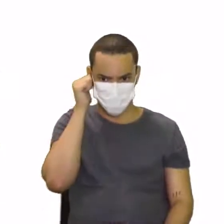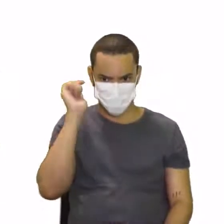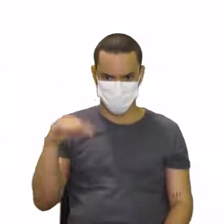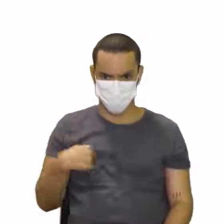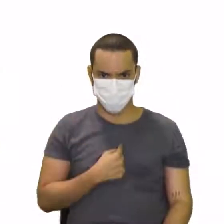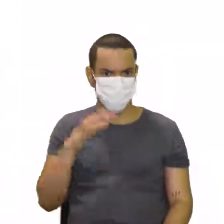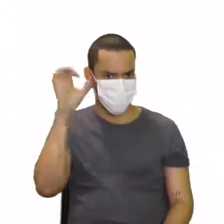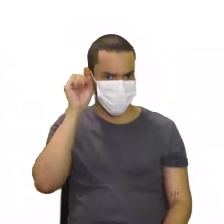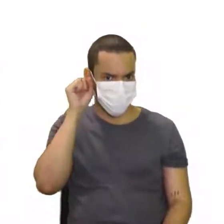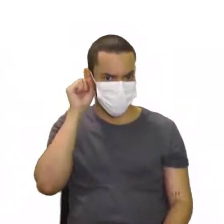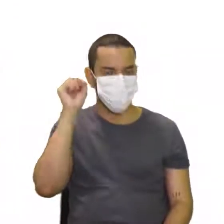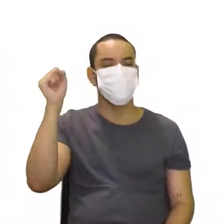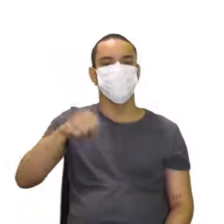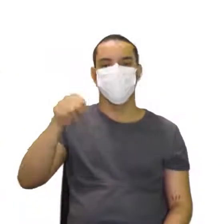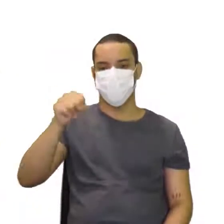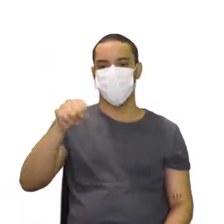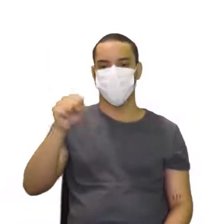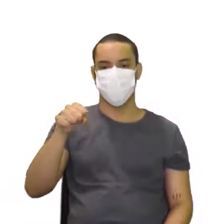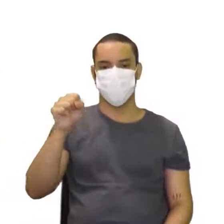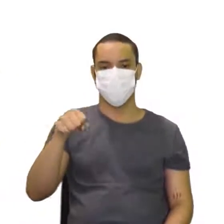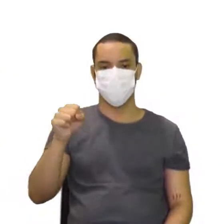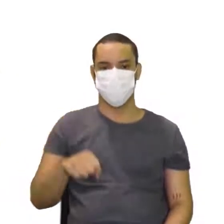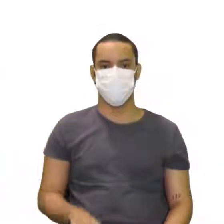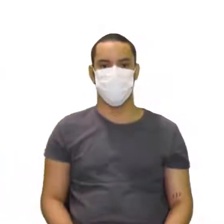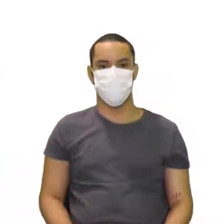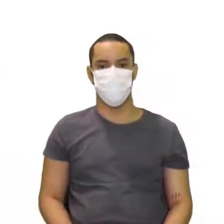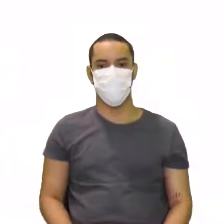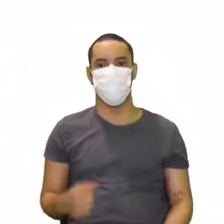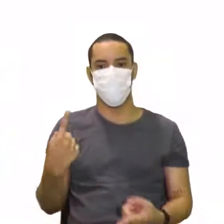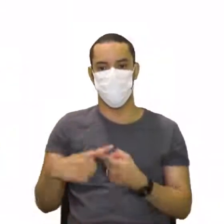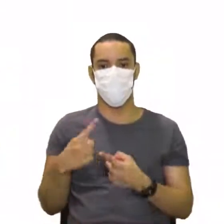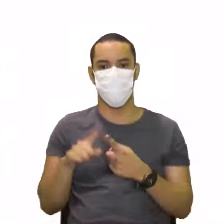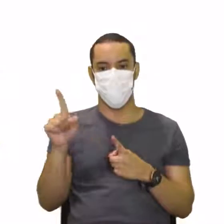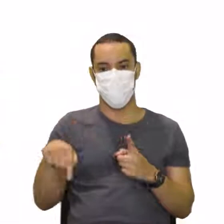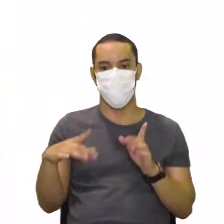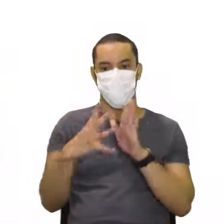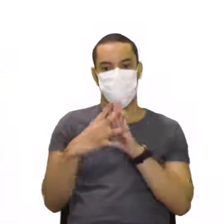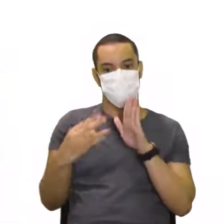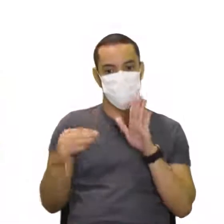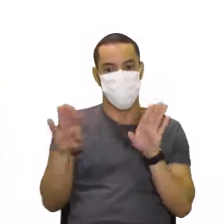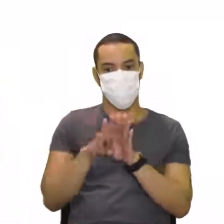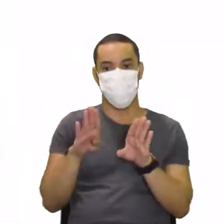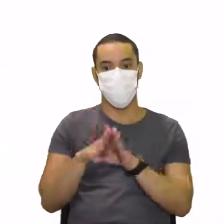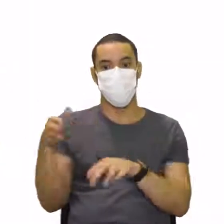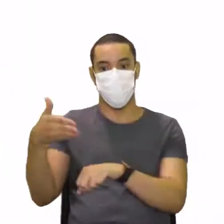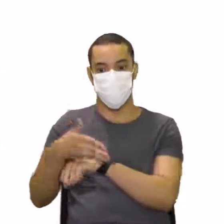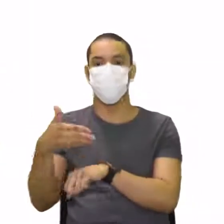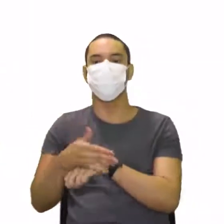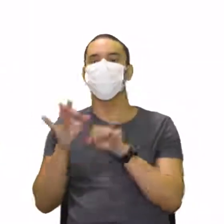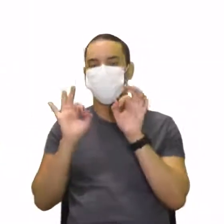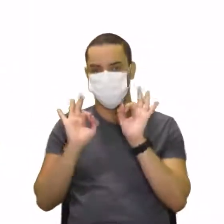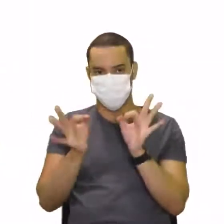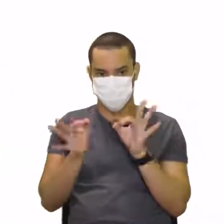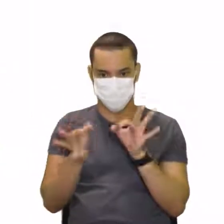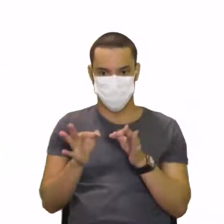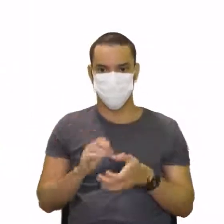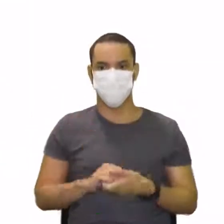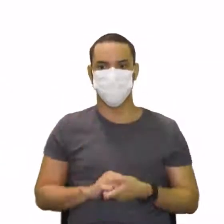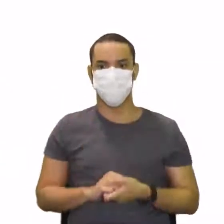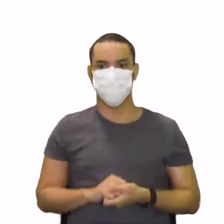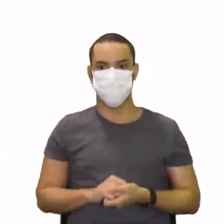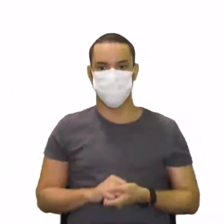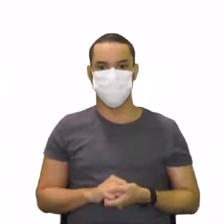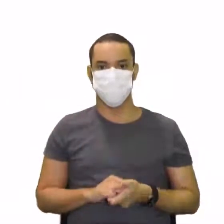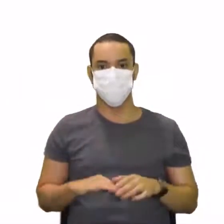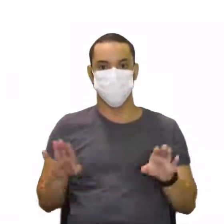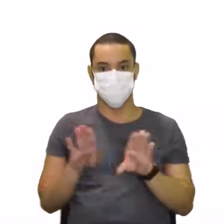nós ouvimos? Pessoal, aqui, olha só, é a amplitude modulada, aqui é a frequência modulada, ok? E aqui nós